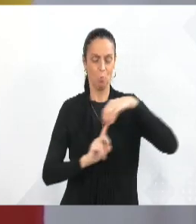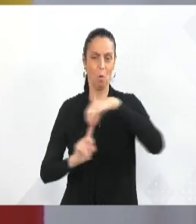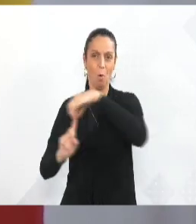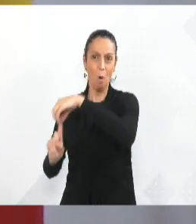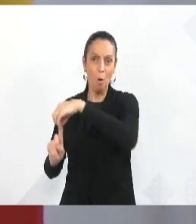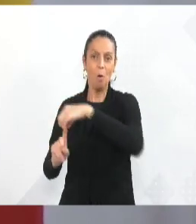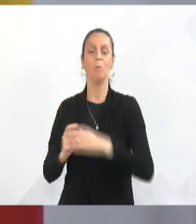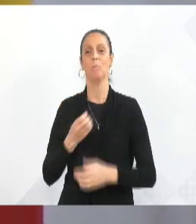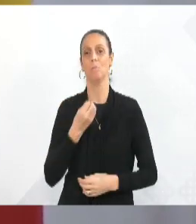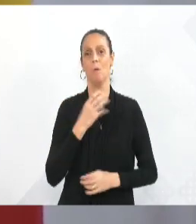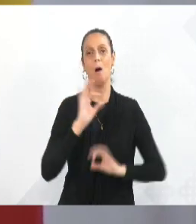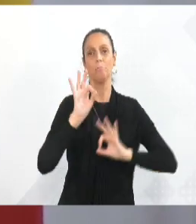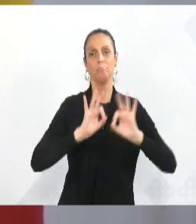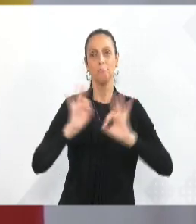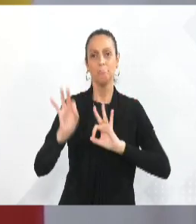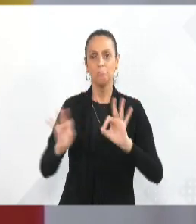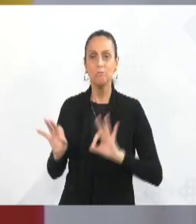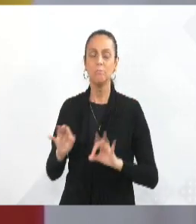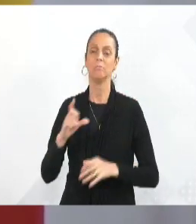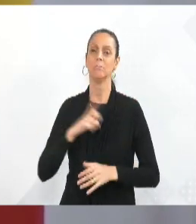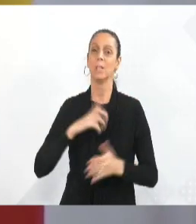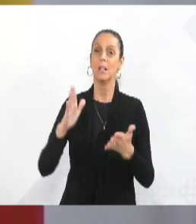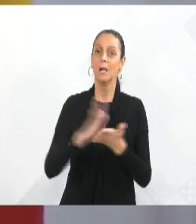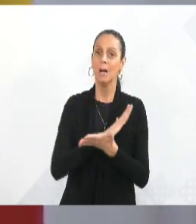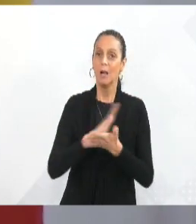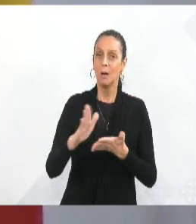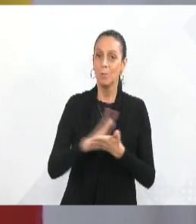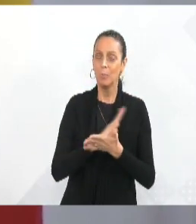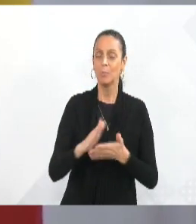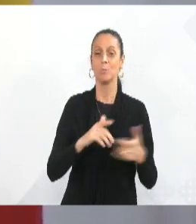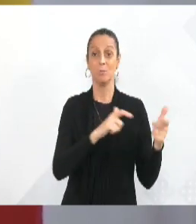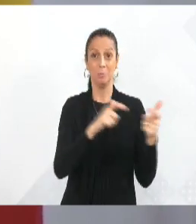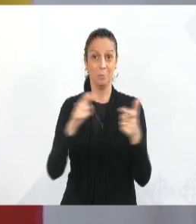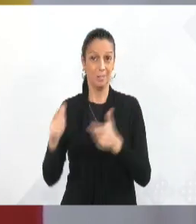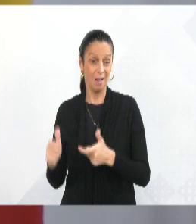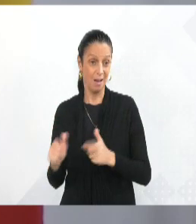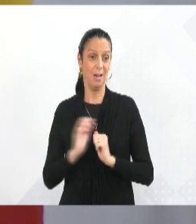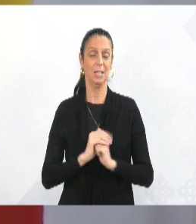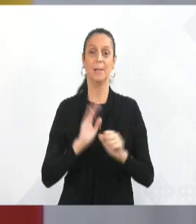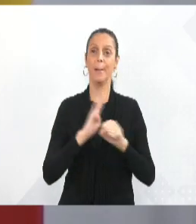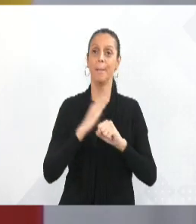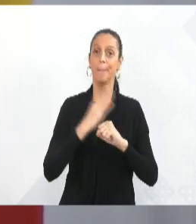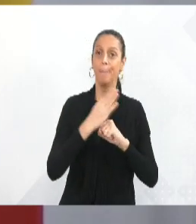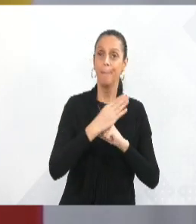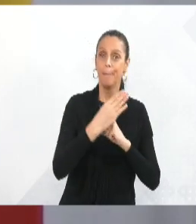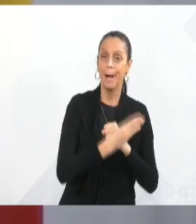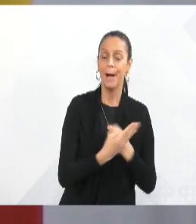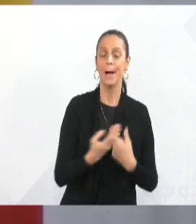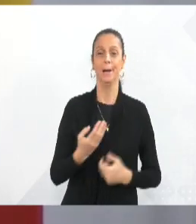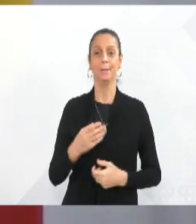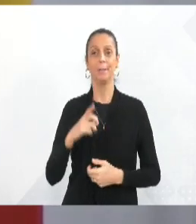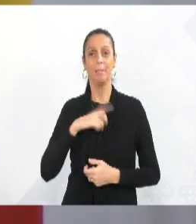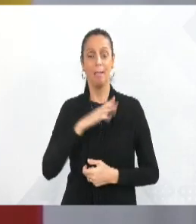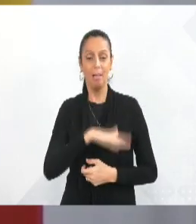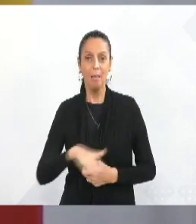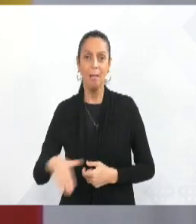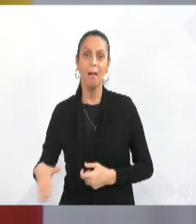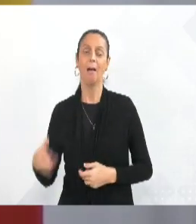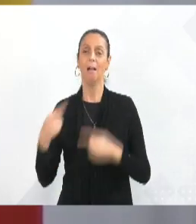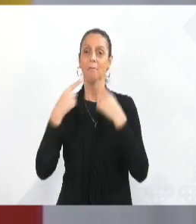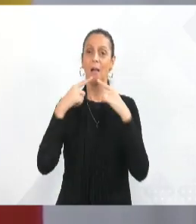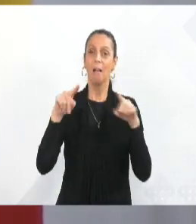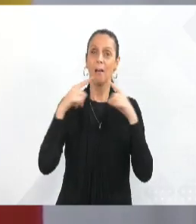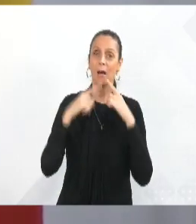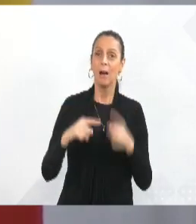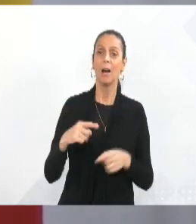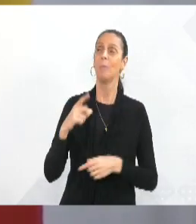tem muitos casos, principalmente pelos bairros da cidade, de crianças e outras pessoas que precisam aguardar pelo ônibus no espaço com sol, espaço